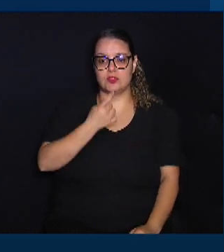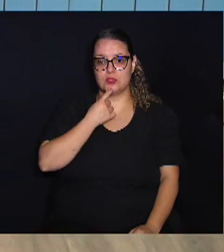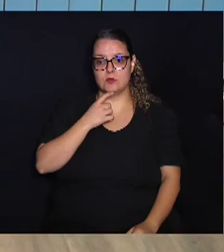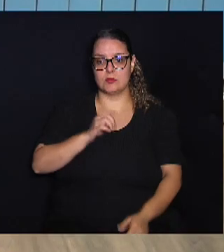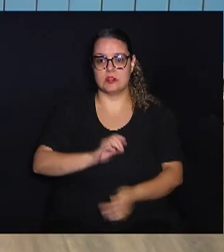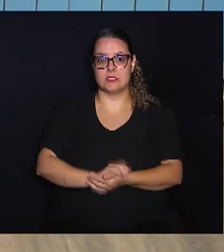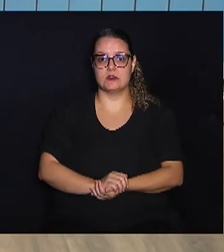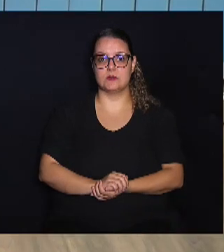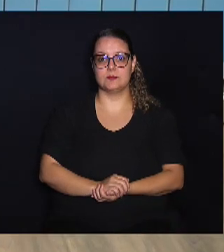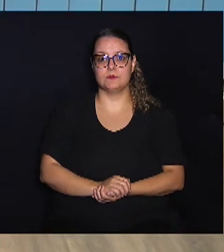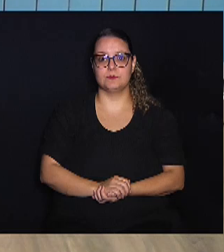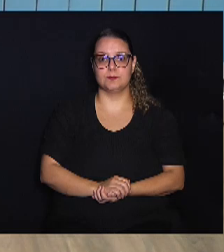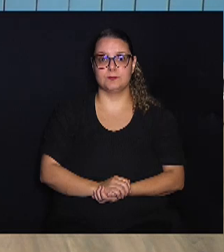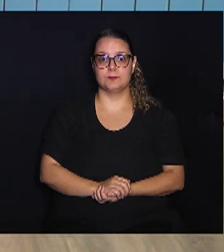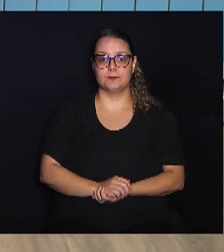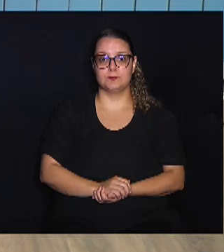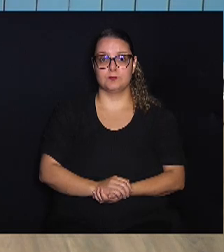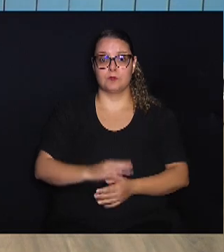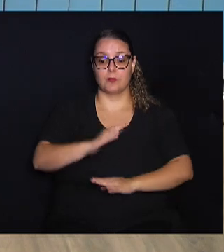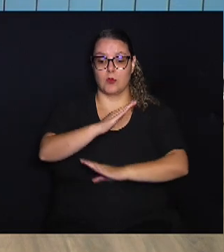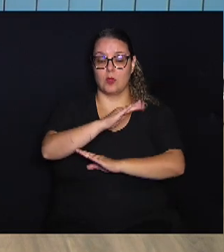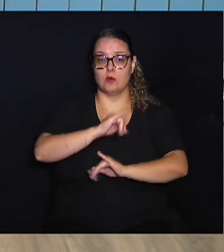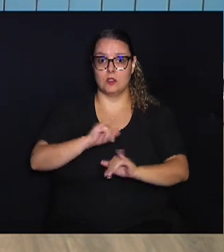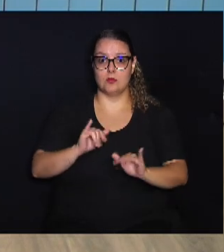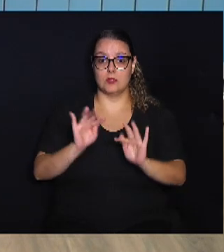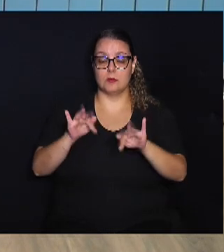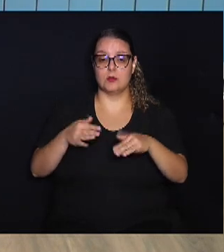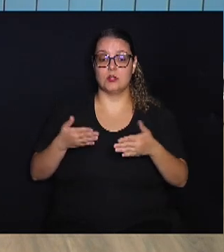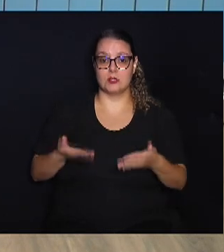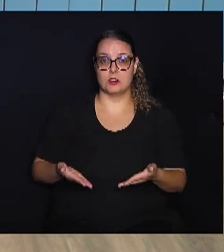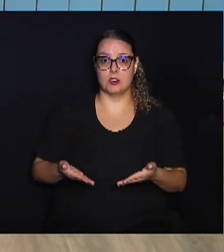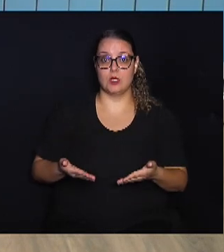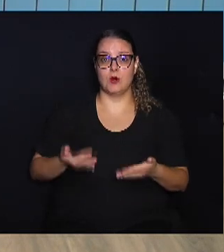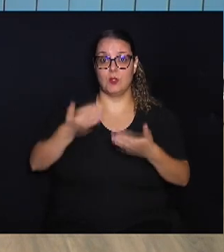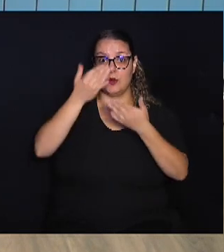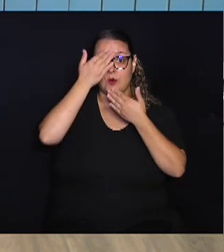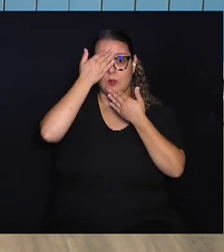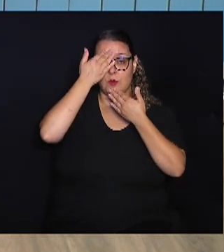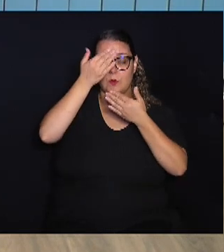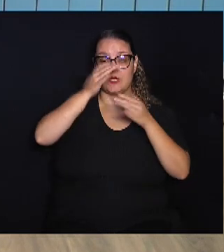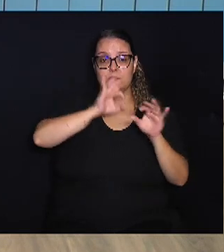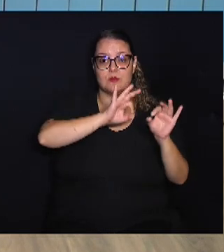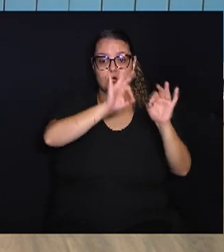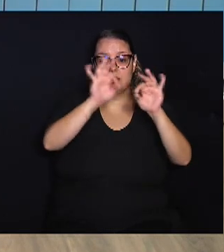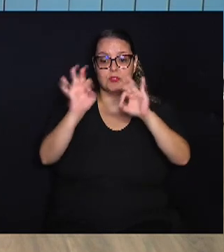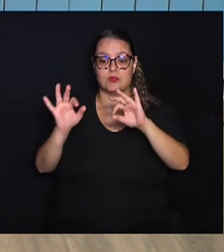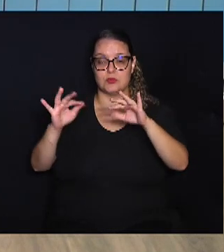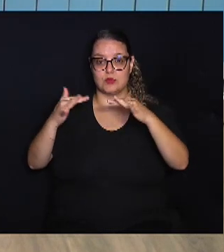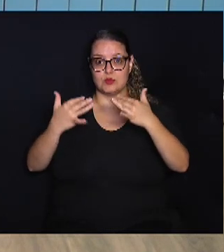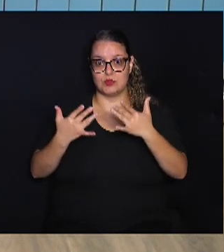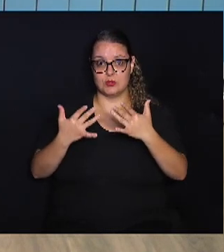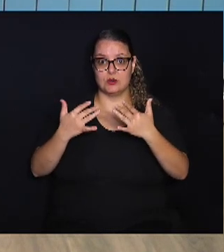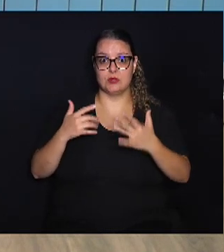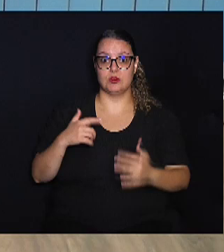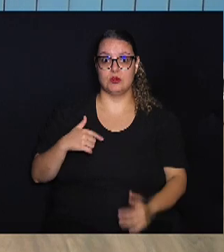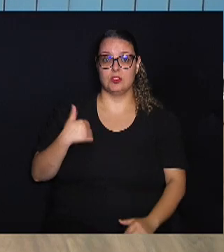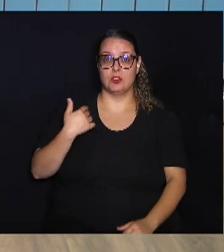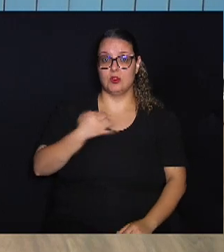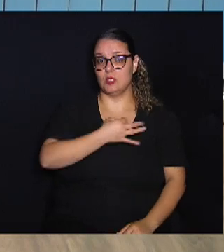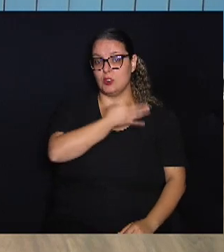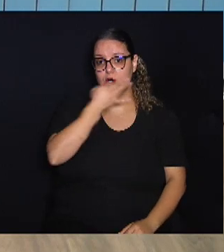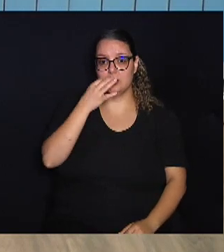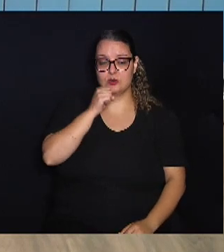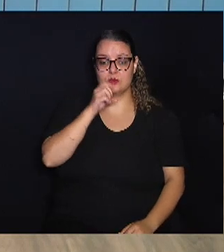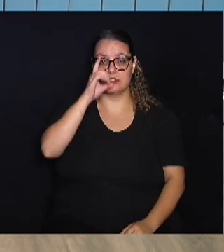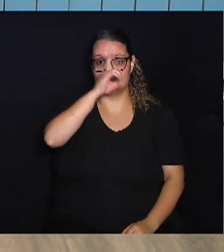de Campinas. O Jornal Câmara Notícia fica por aqui. Muito obrigado pela sua companhia, pela sua audiência. Ótimo fim